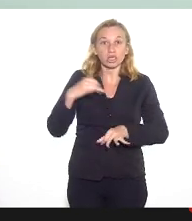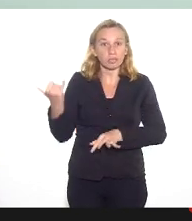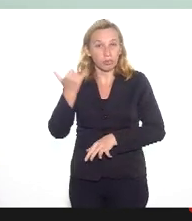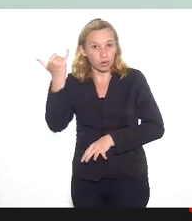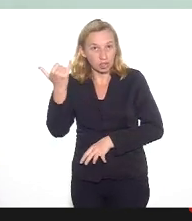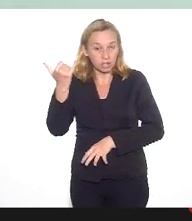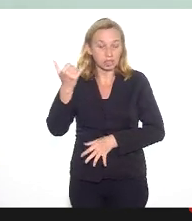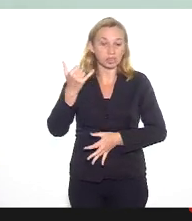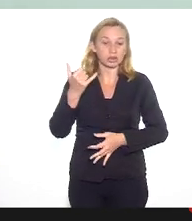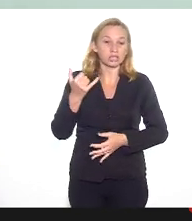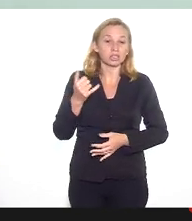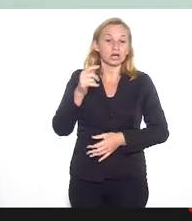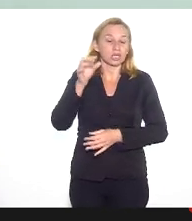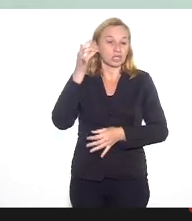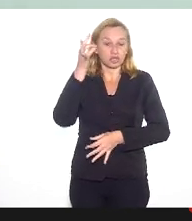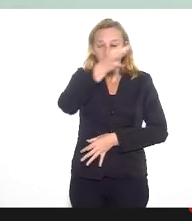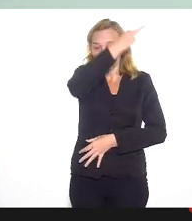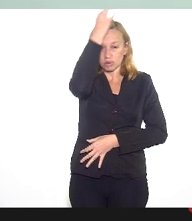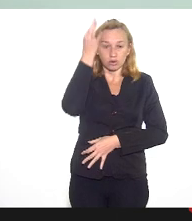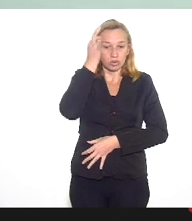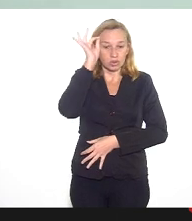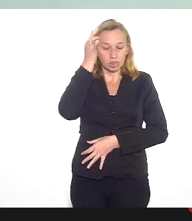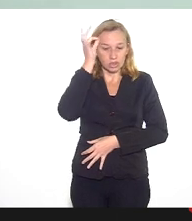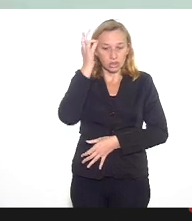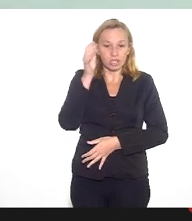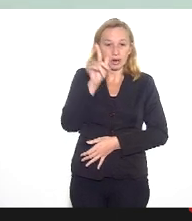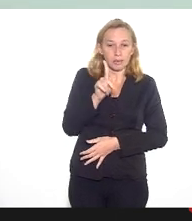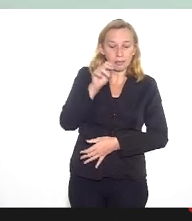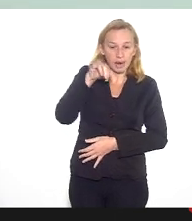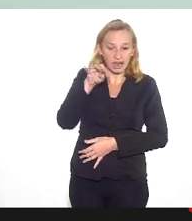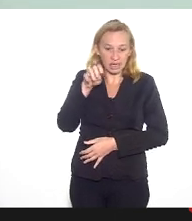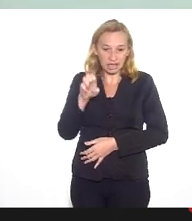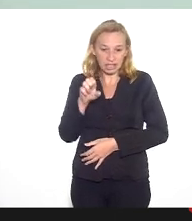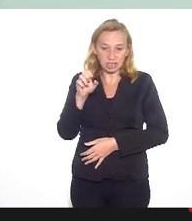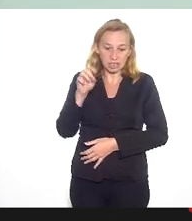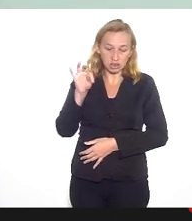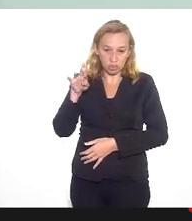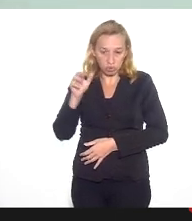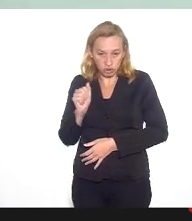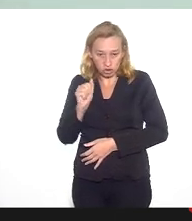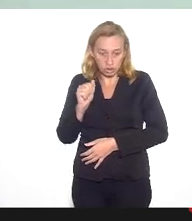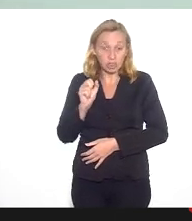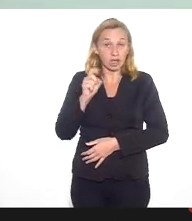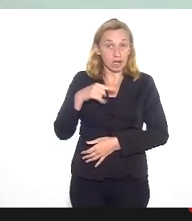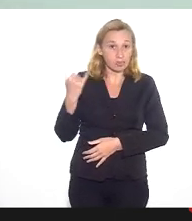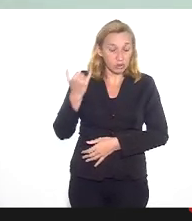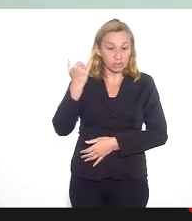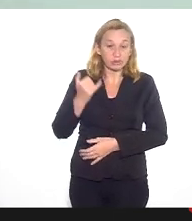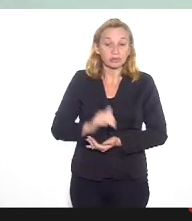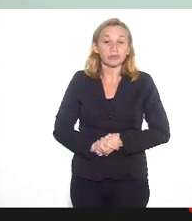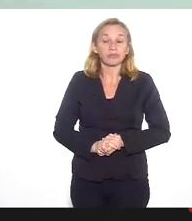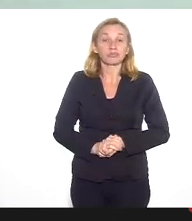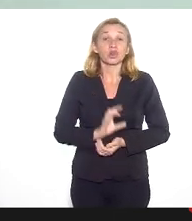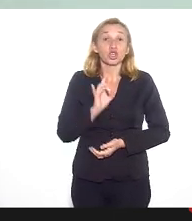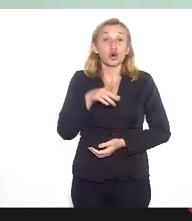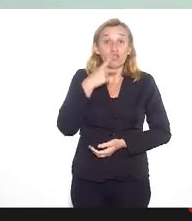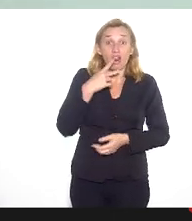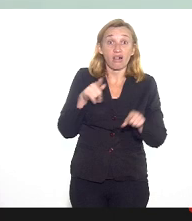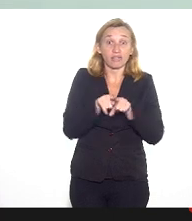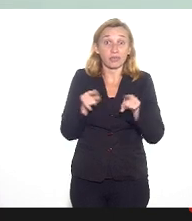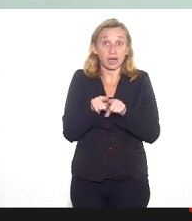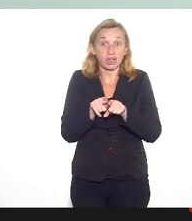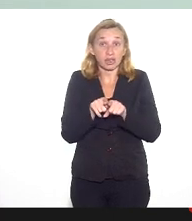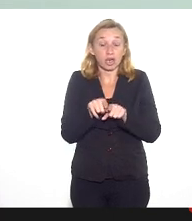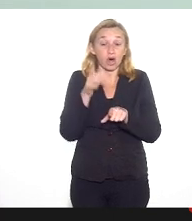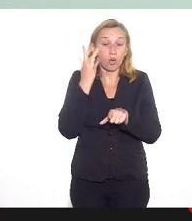Salema no Espírito Santo, que é o Parque das Conchas, então ele produz volume significativo. E a gente, só destacar também, que eu acho que